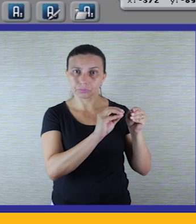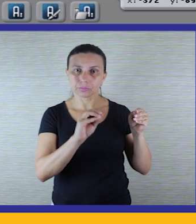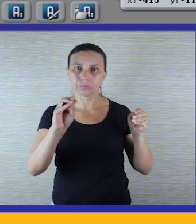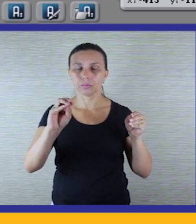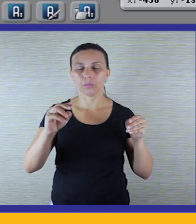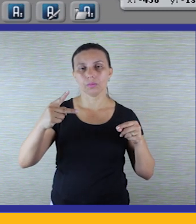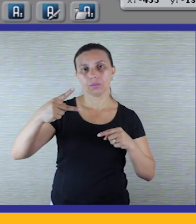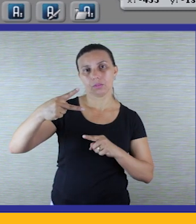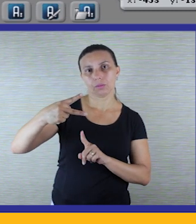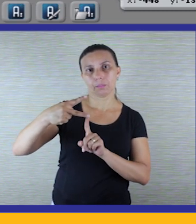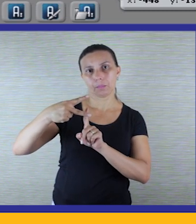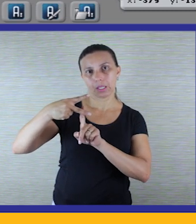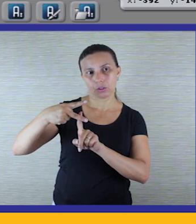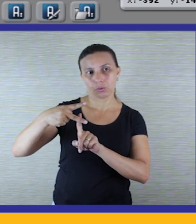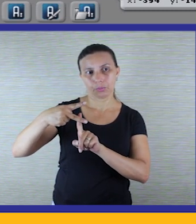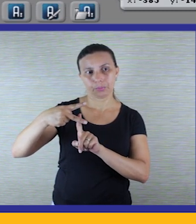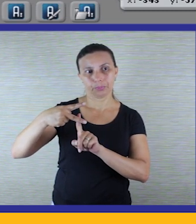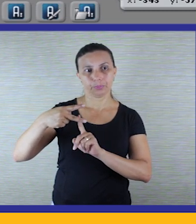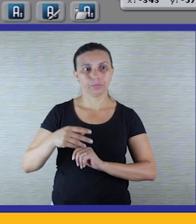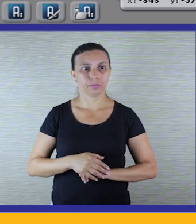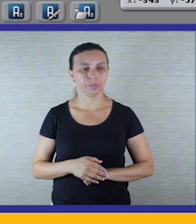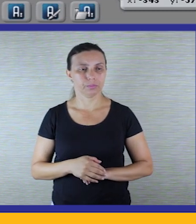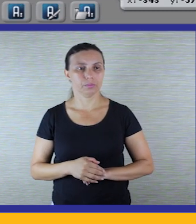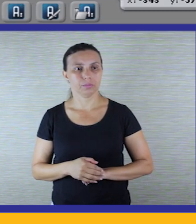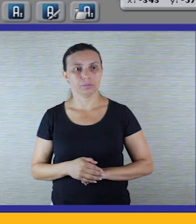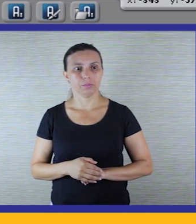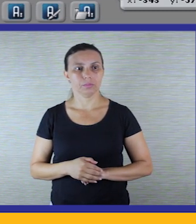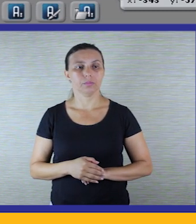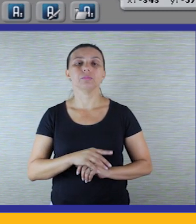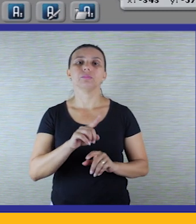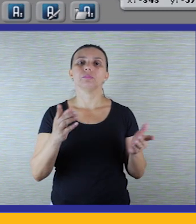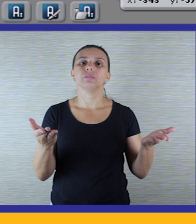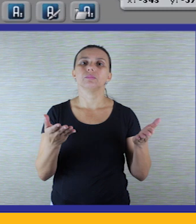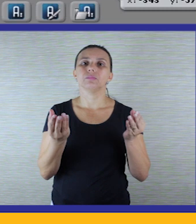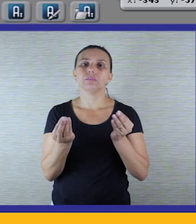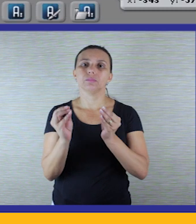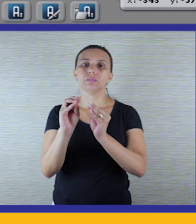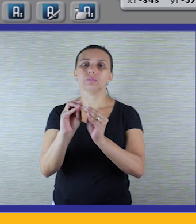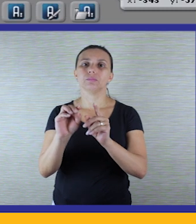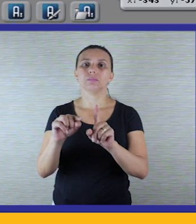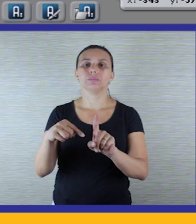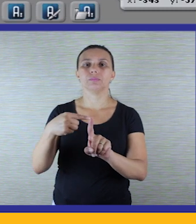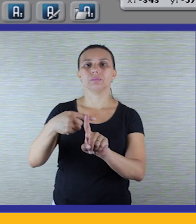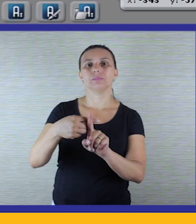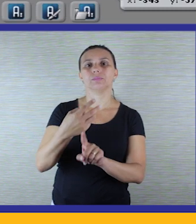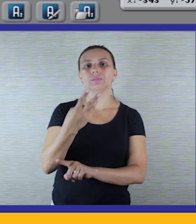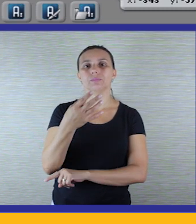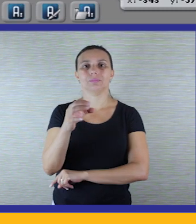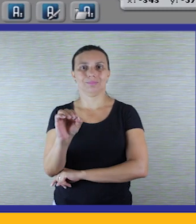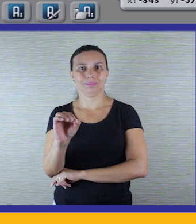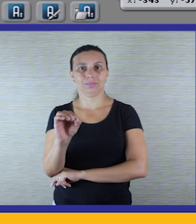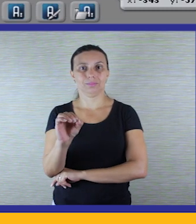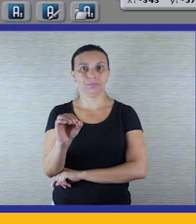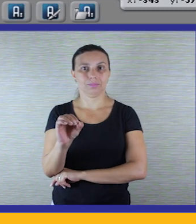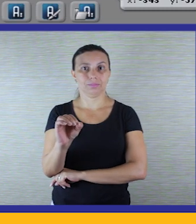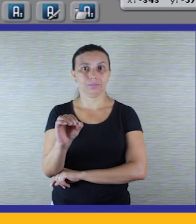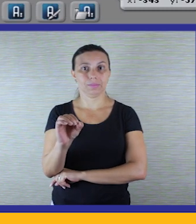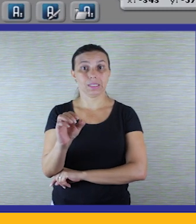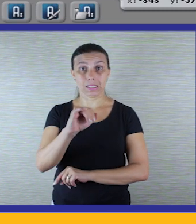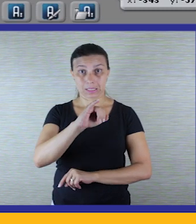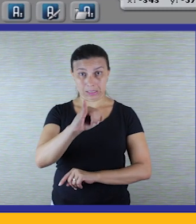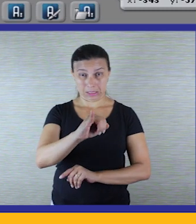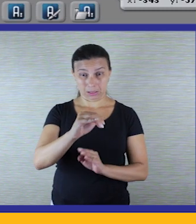nosso cálculo de temperatura e atribuímos o valor 30. Quando o sensor estiver com temperaturas superiores a